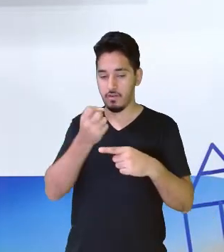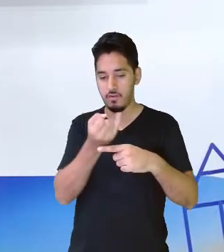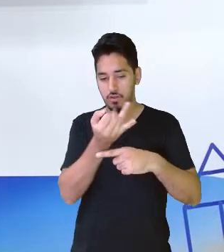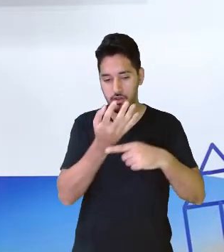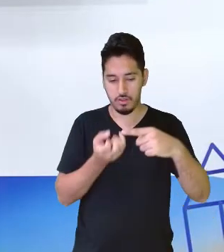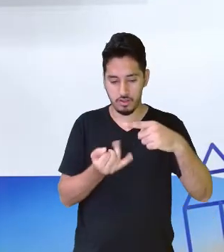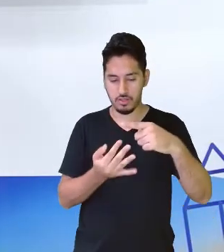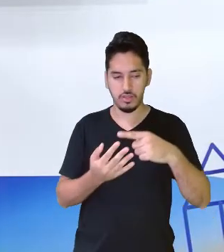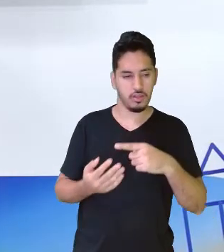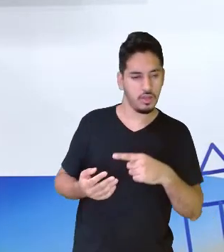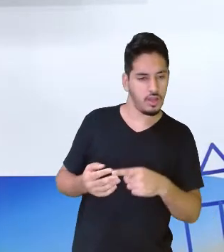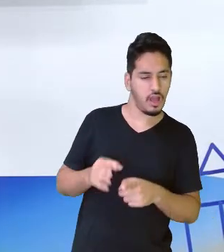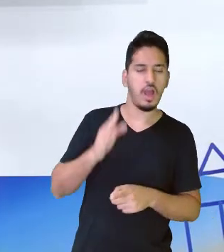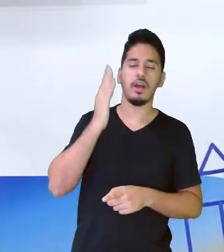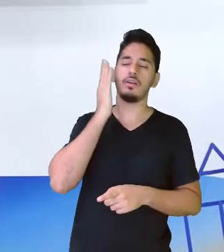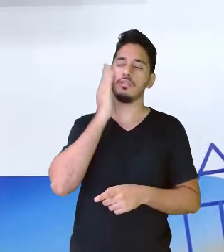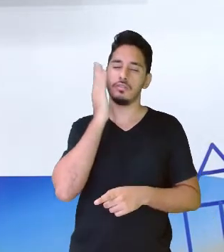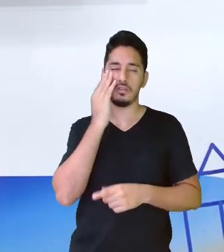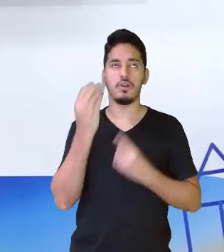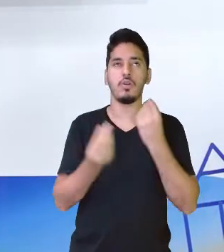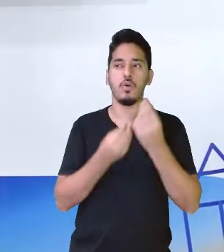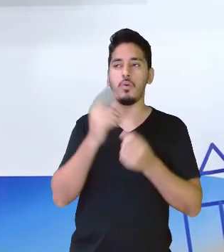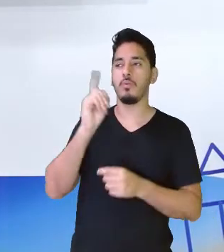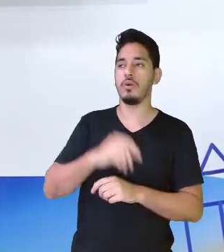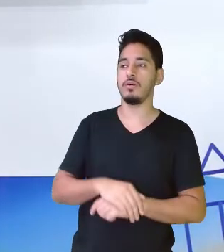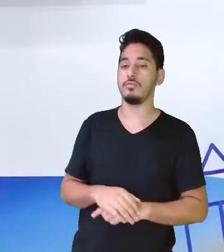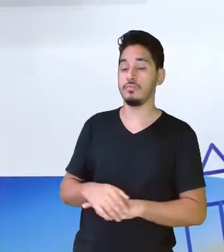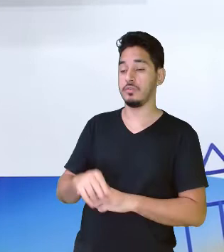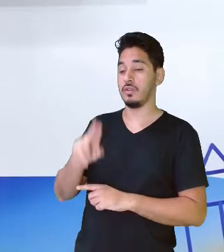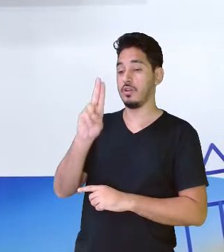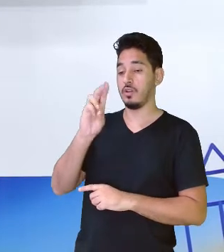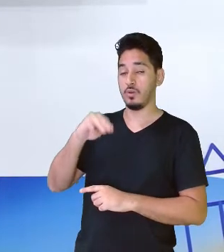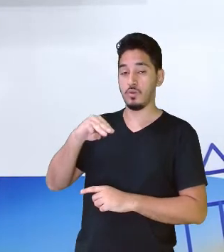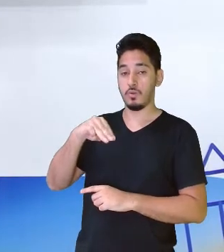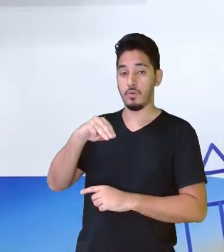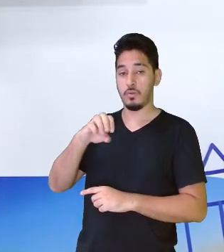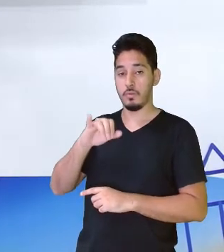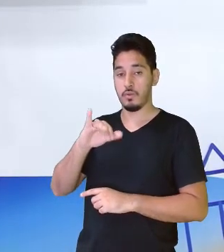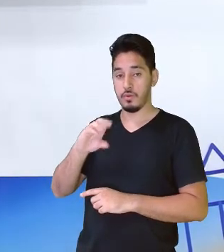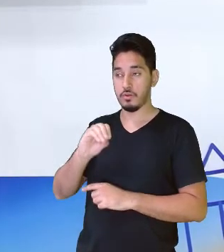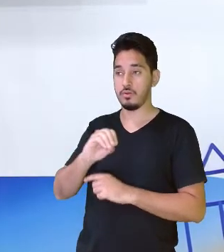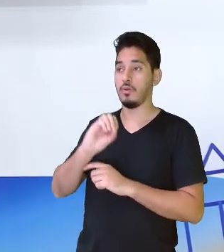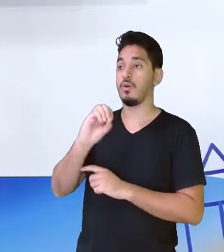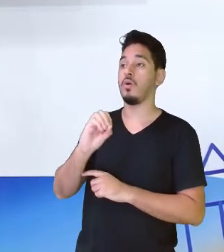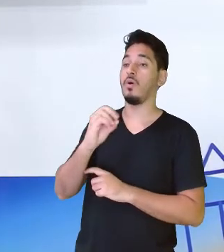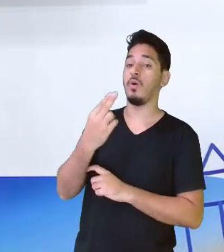como essa, você já sabe que a leitura é 1/2 ou